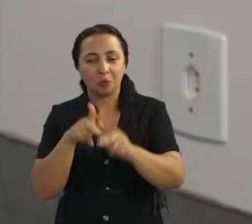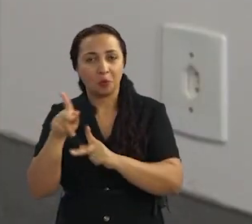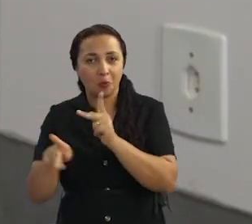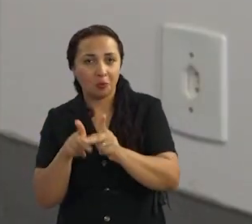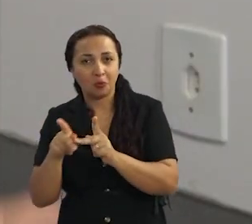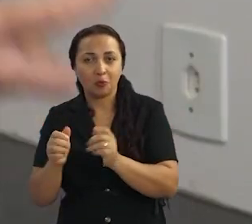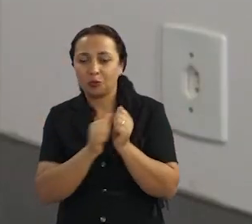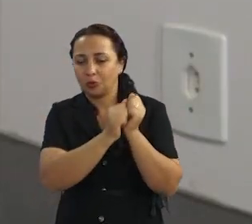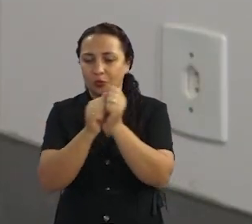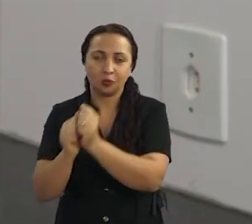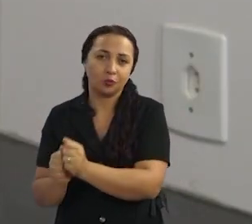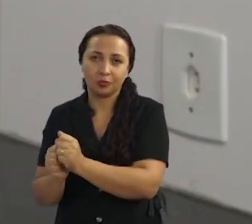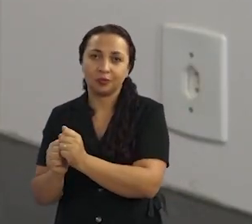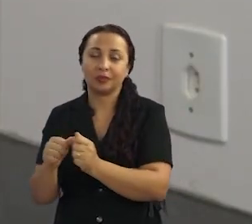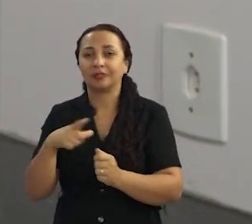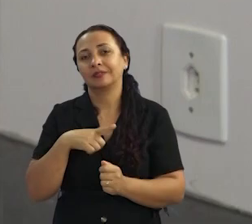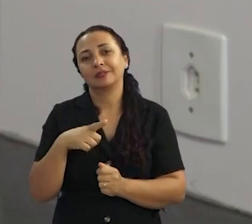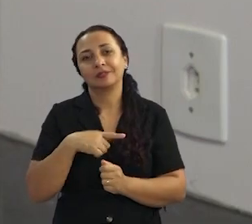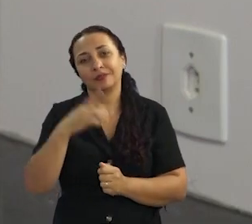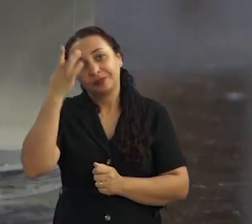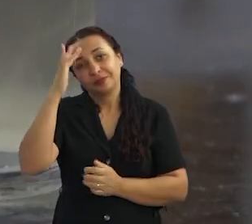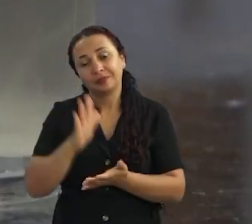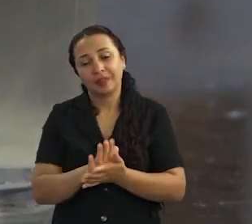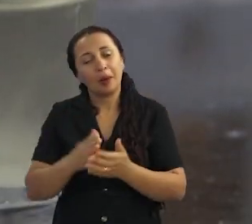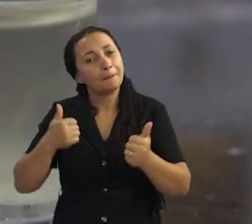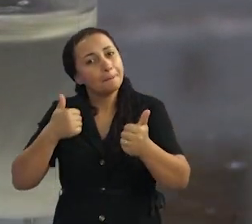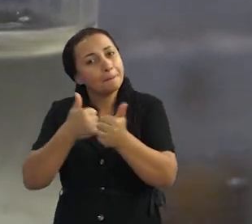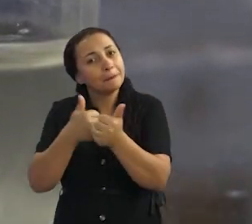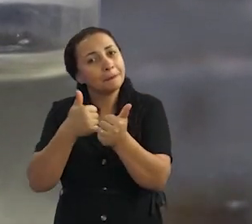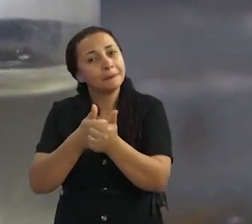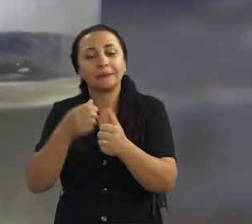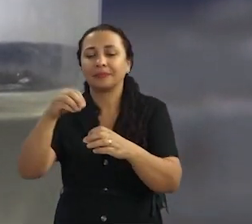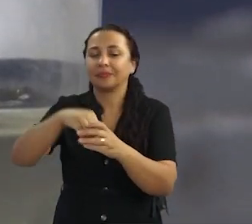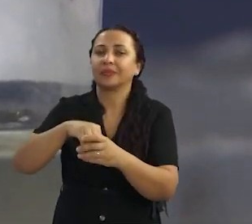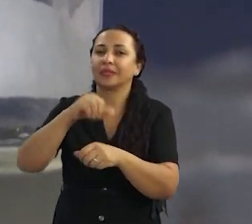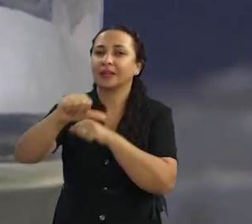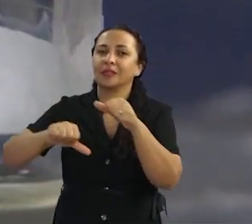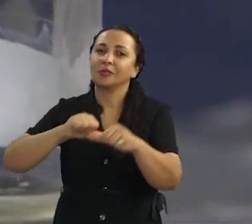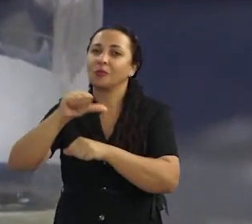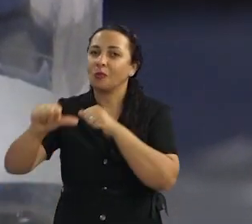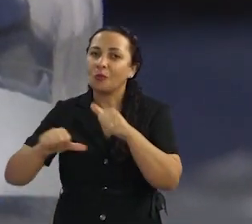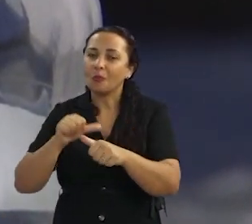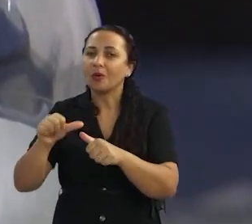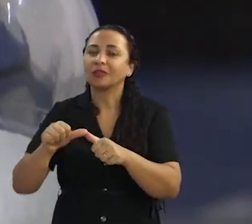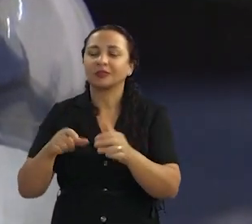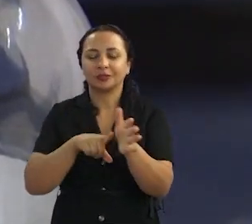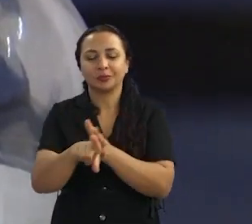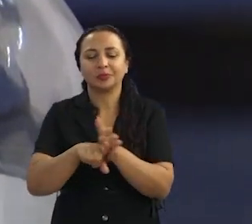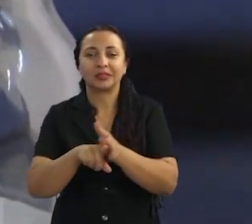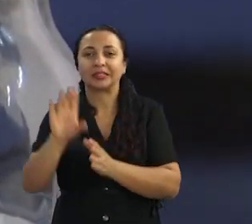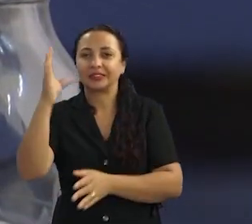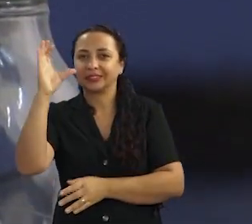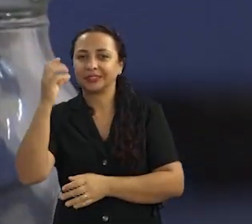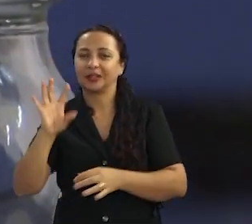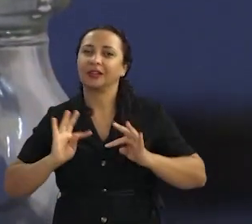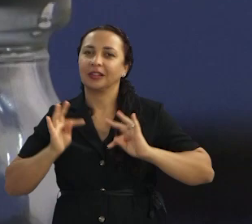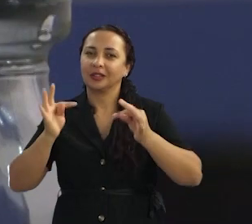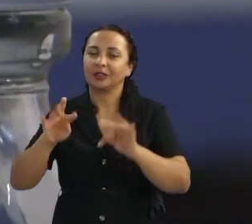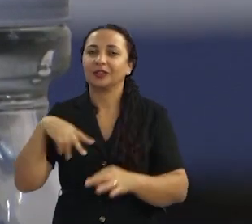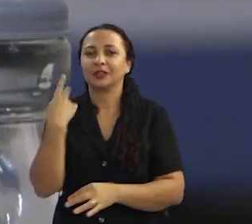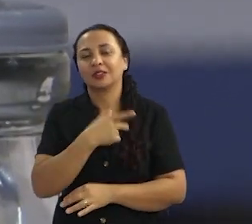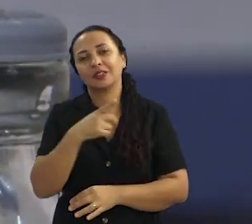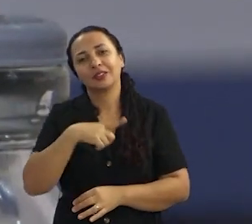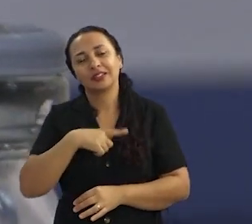conhecimento popular com a população que o detém para uma aproximação dentro desse desenvolvimento de pesquisa científica